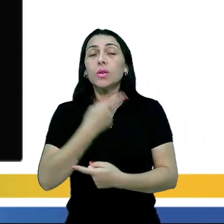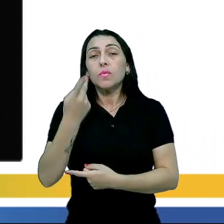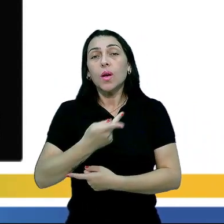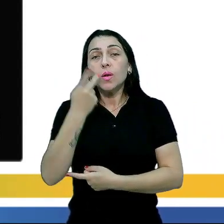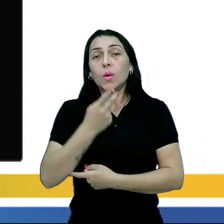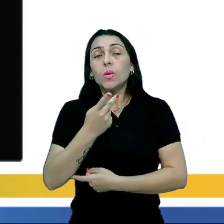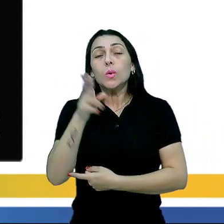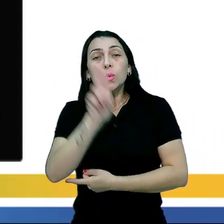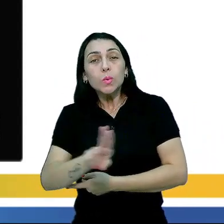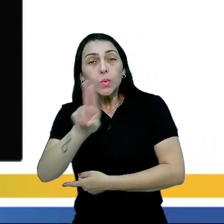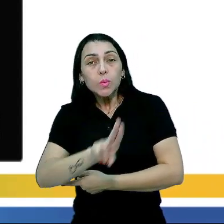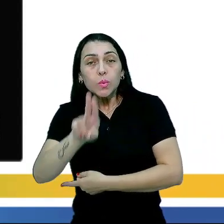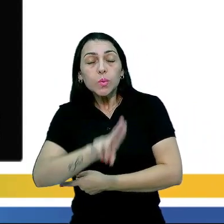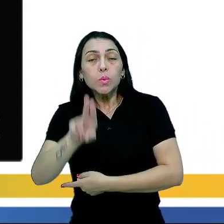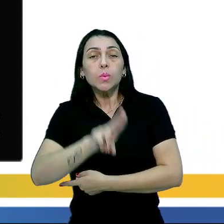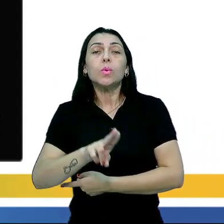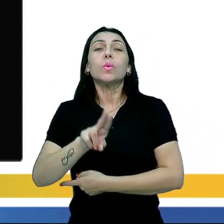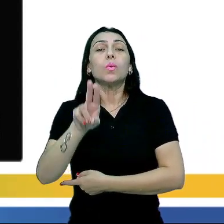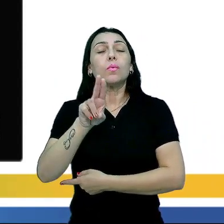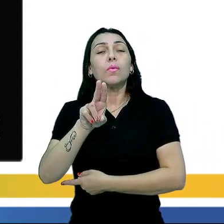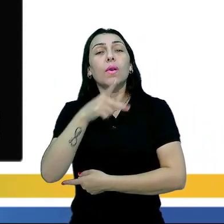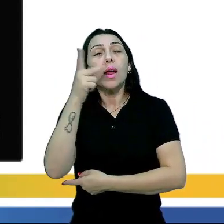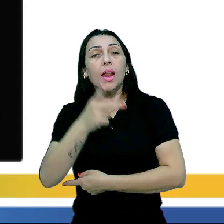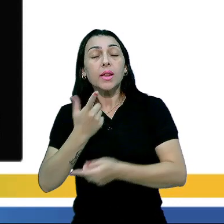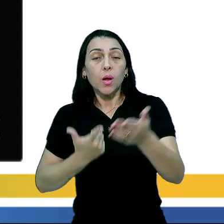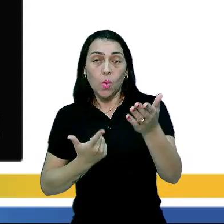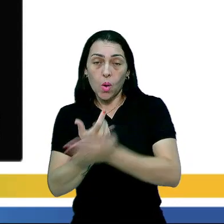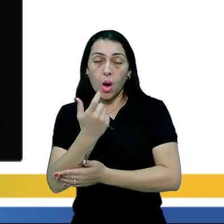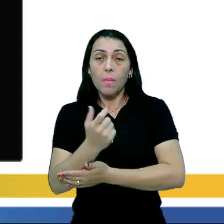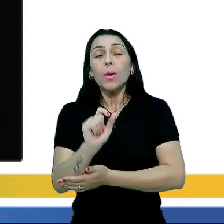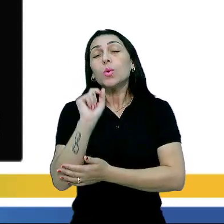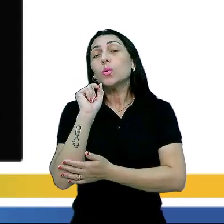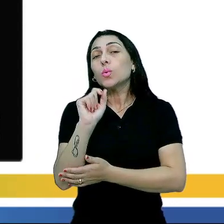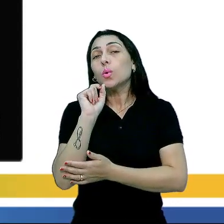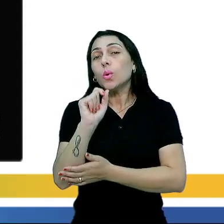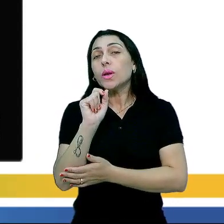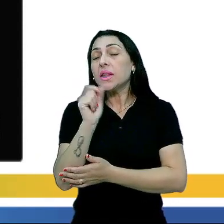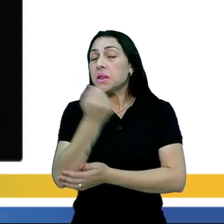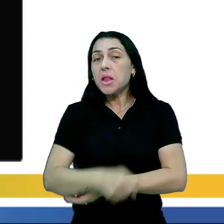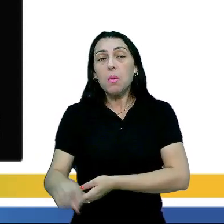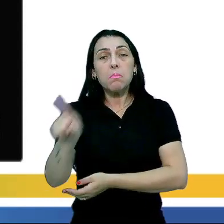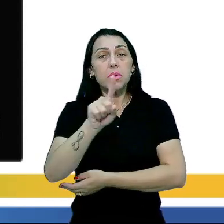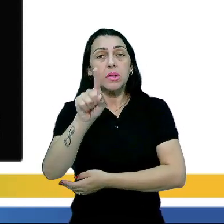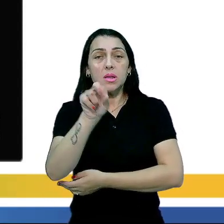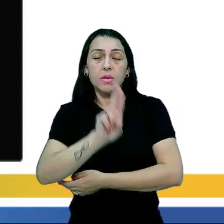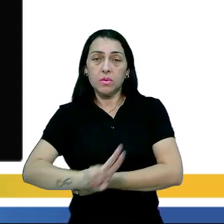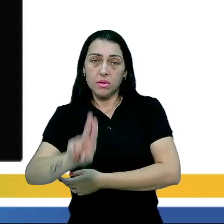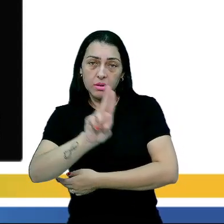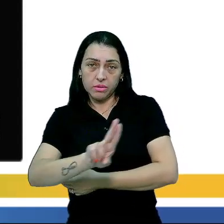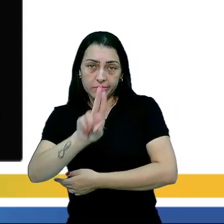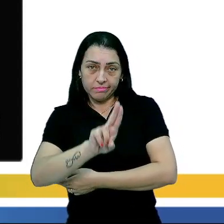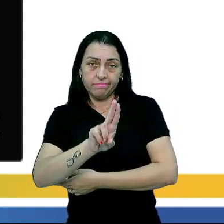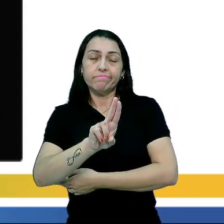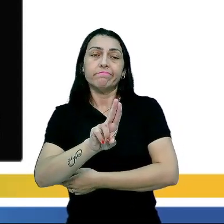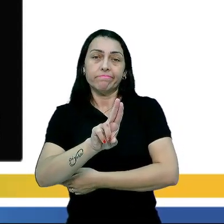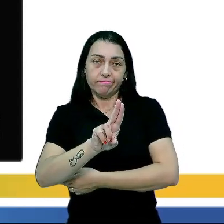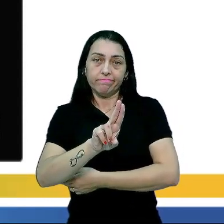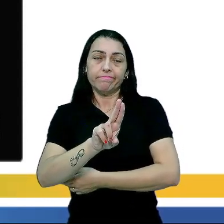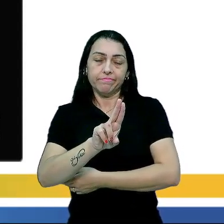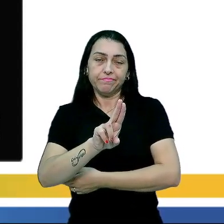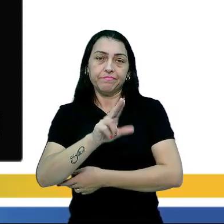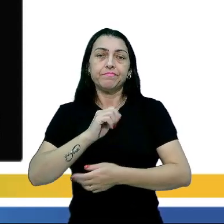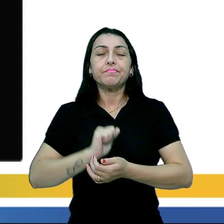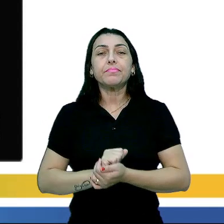de consumismo, estamos falando da compra daquilo que é supérfluo, daquilo que não nos é